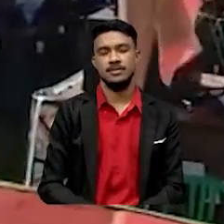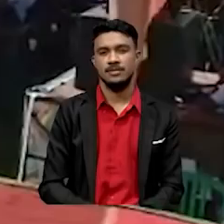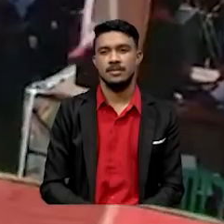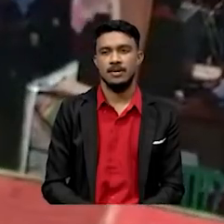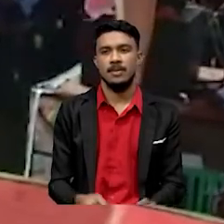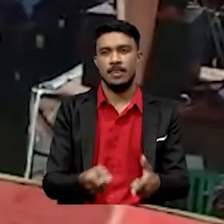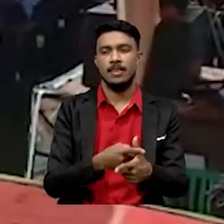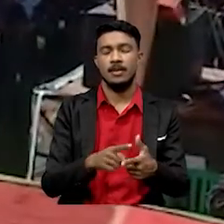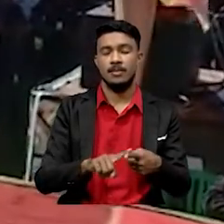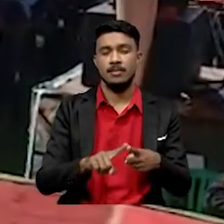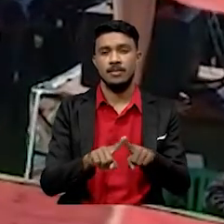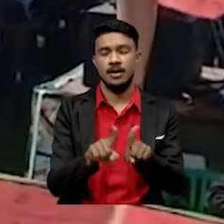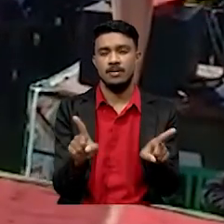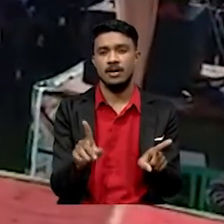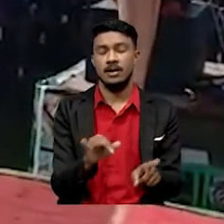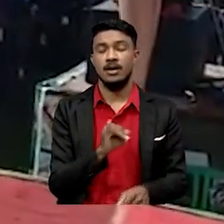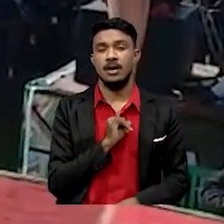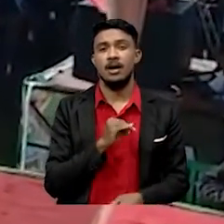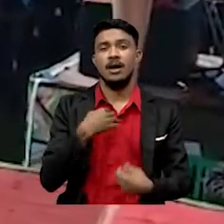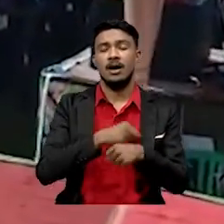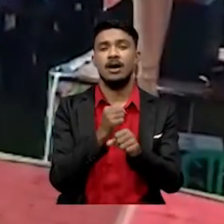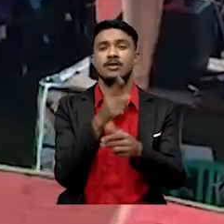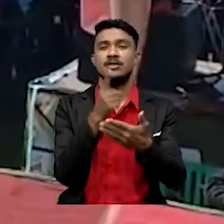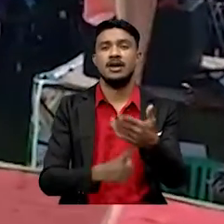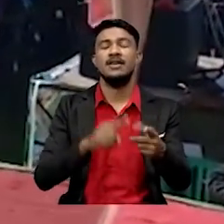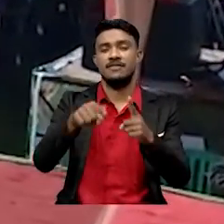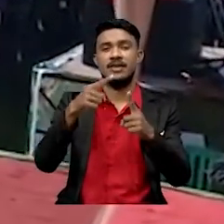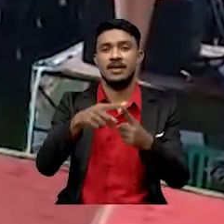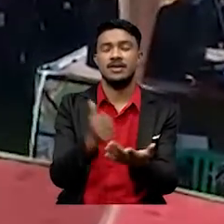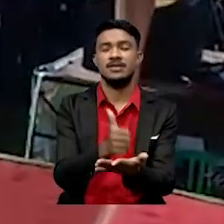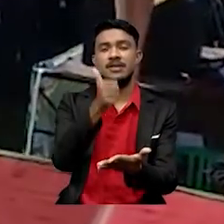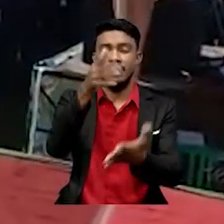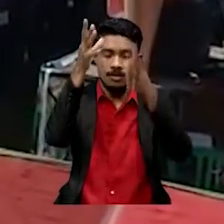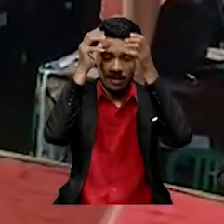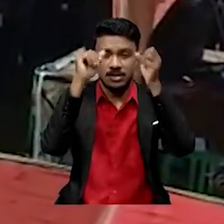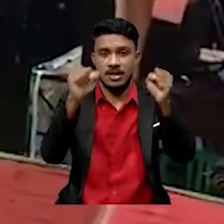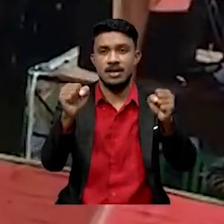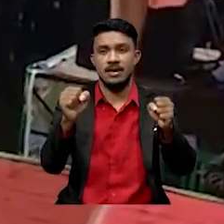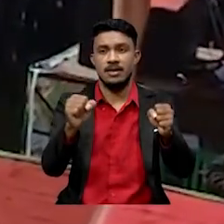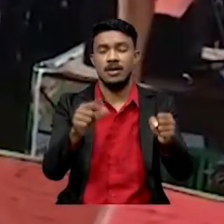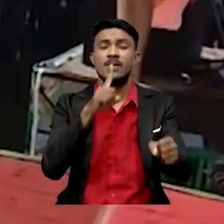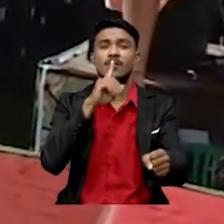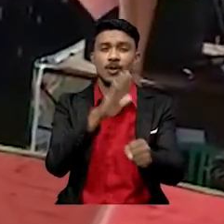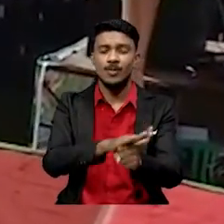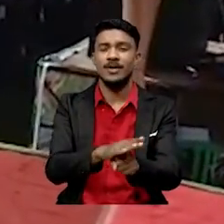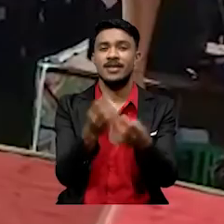Em vez de defende dia talo sida, benhira sai presidente, promete muito